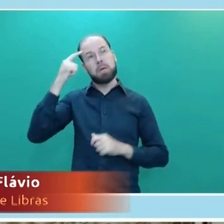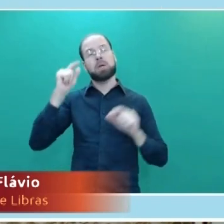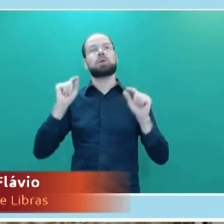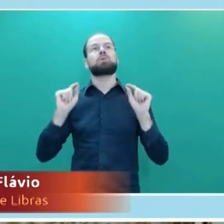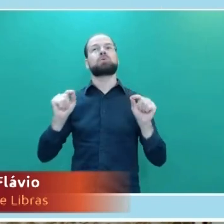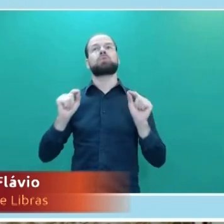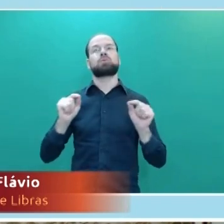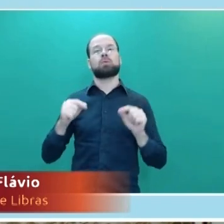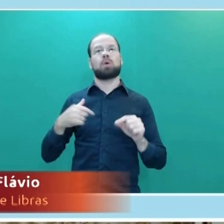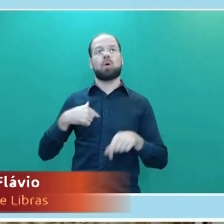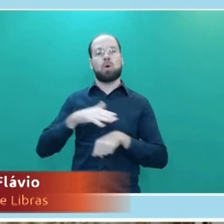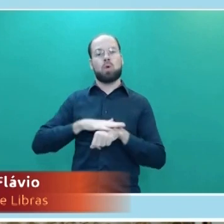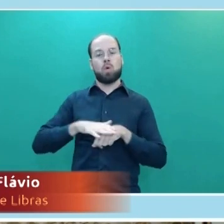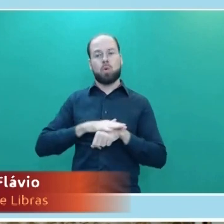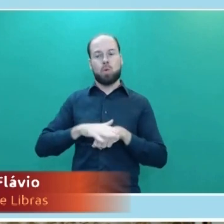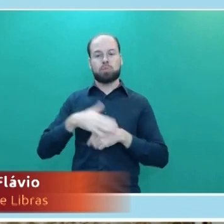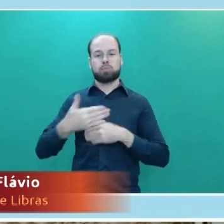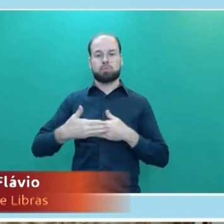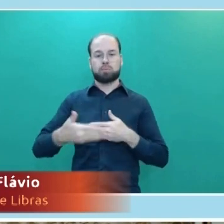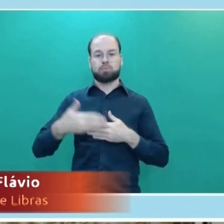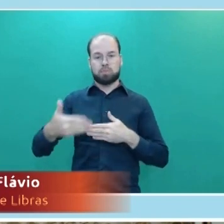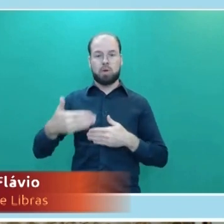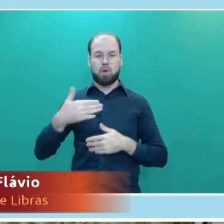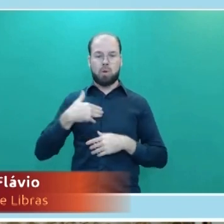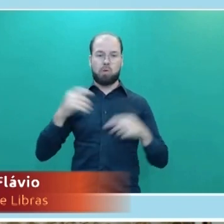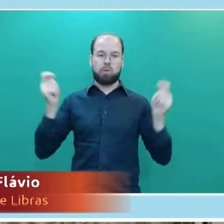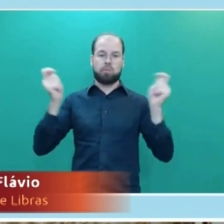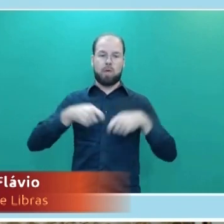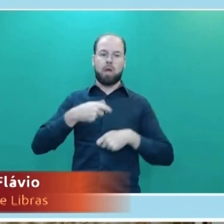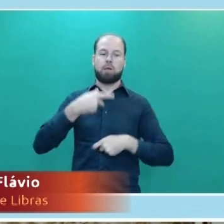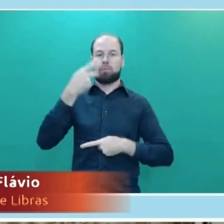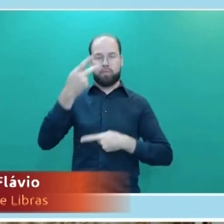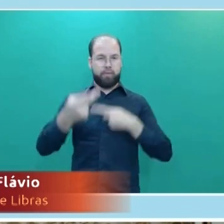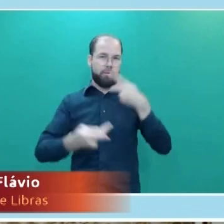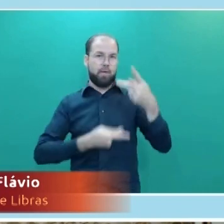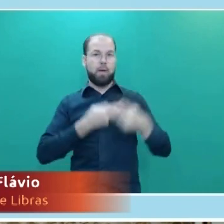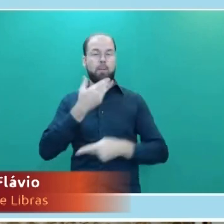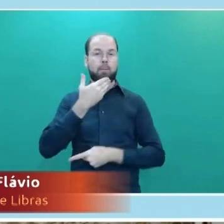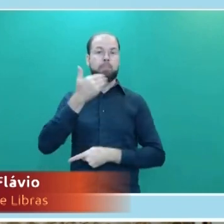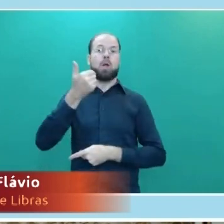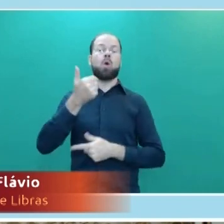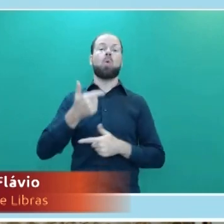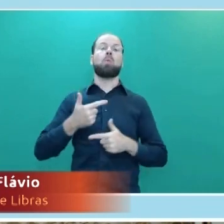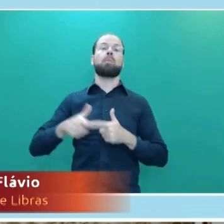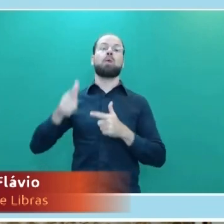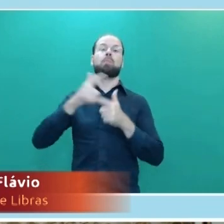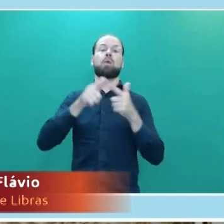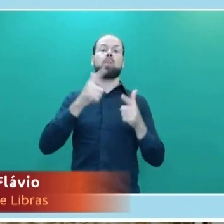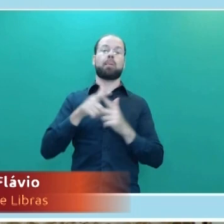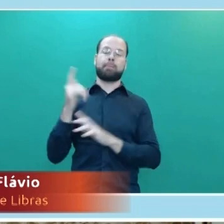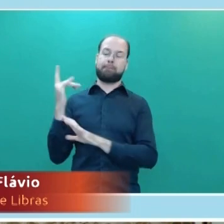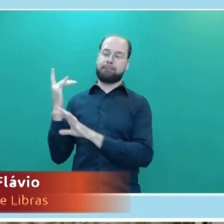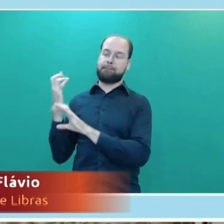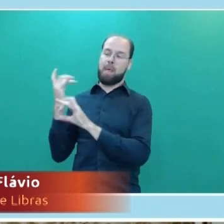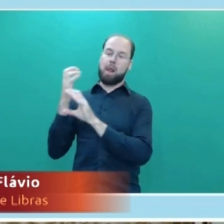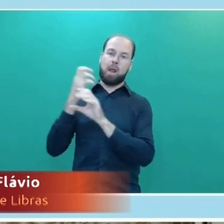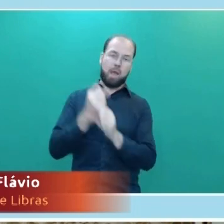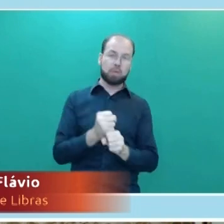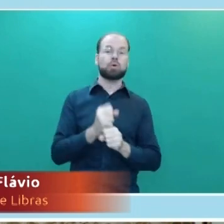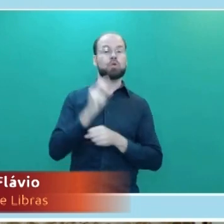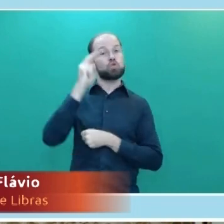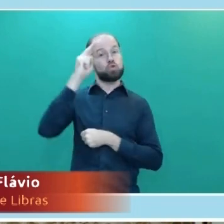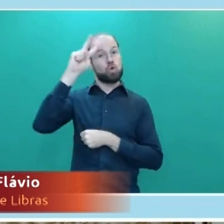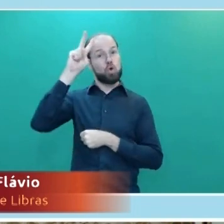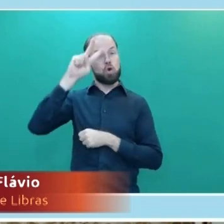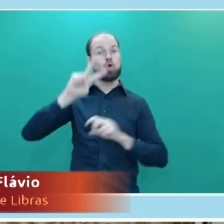nossa conversa, eu vou poder linkar melhor a problemática das raízes históricas dessa questão da violência.